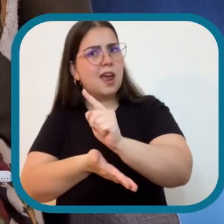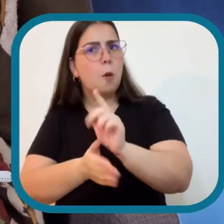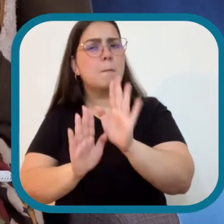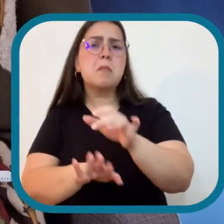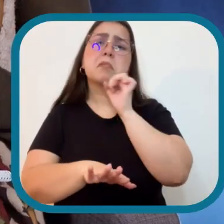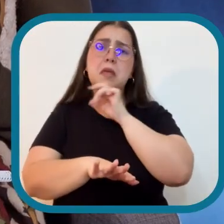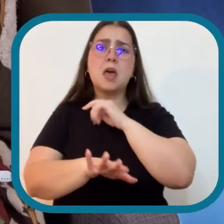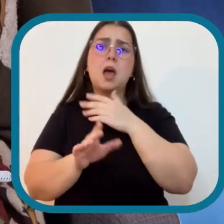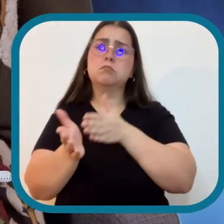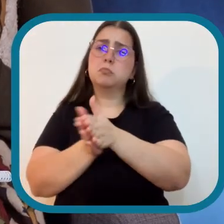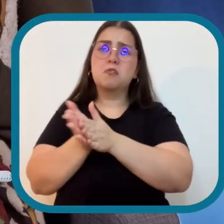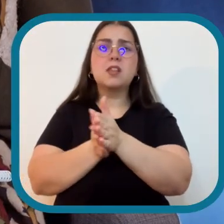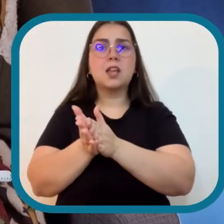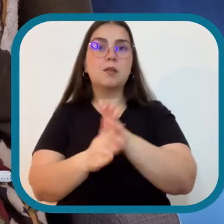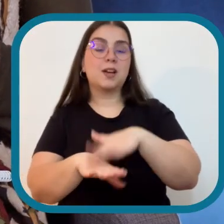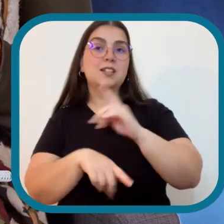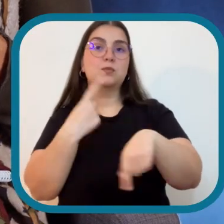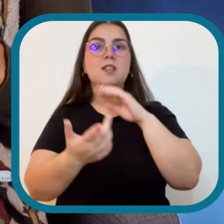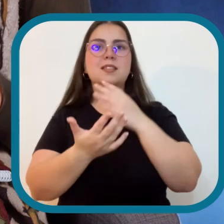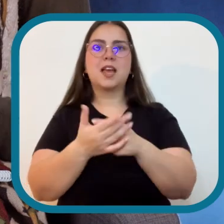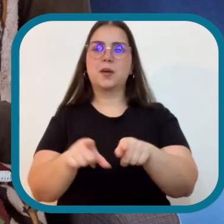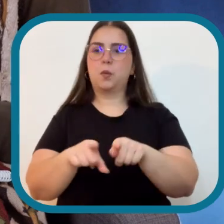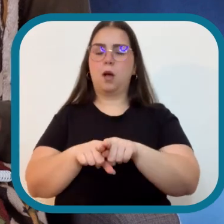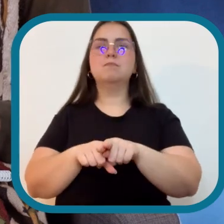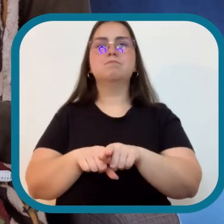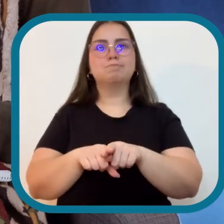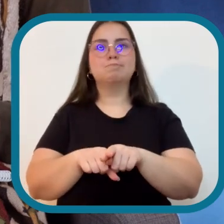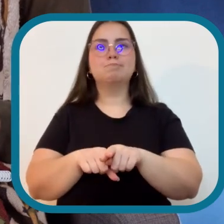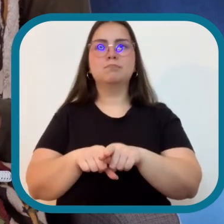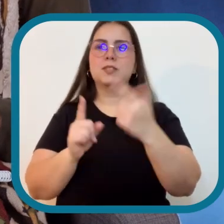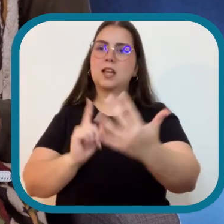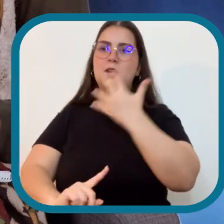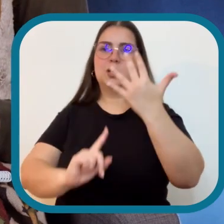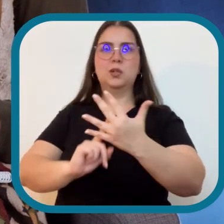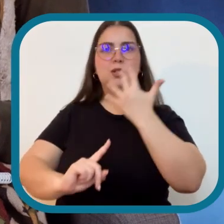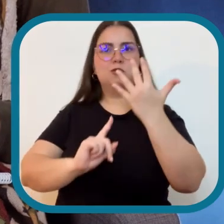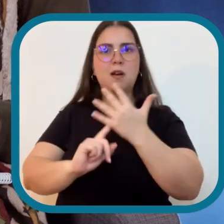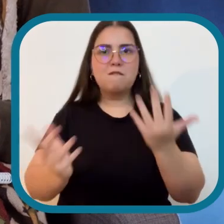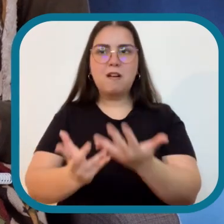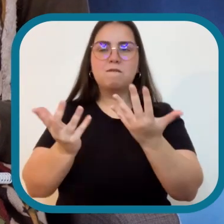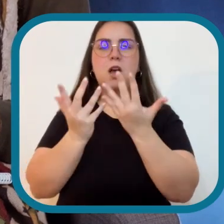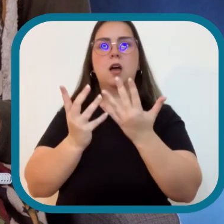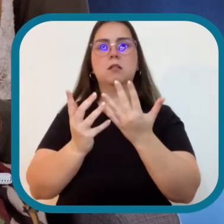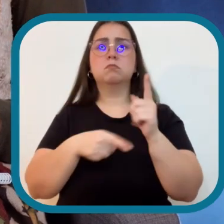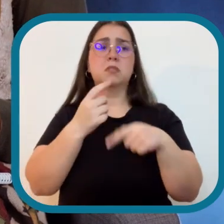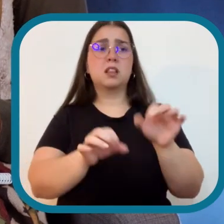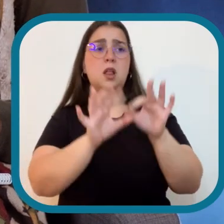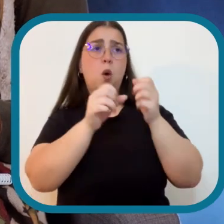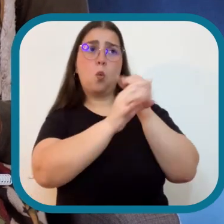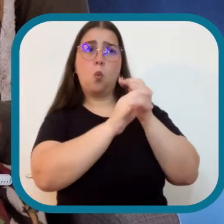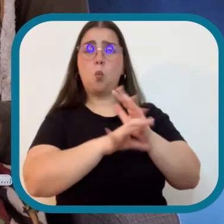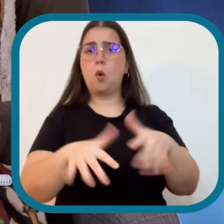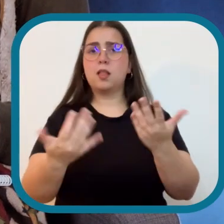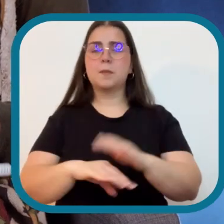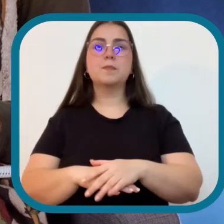mas certamente podem. Podem, porque isso acaba por ser uma fonte de inspiração ou um estímulo como qualquer